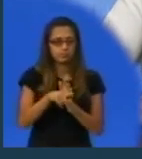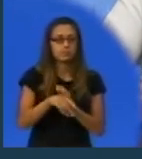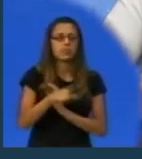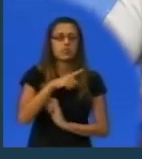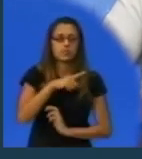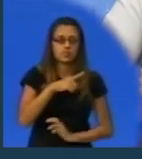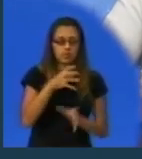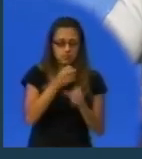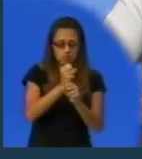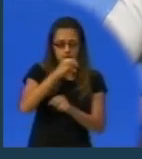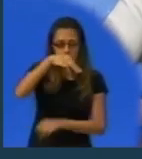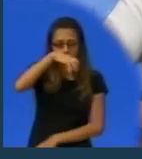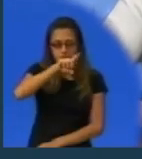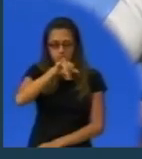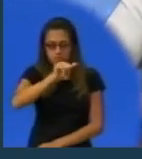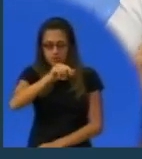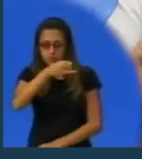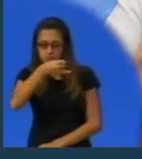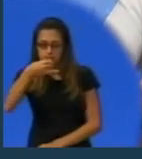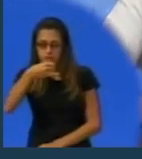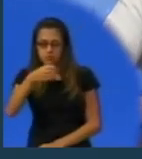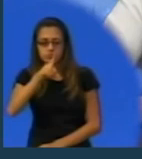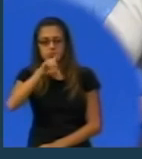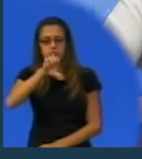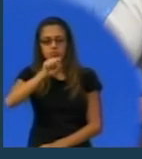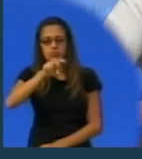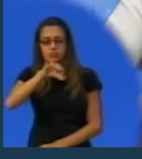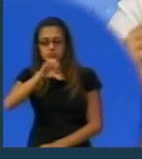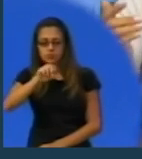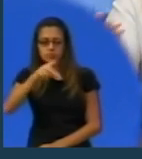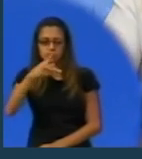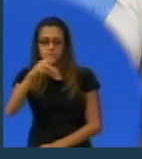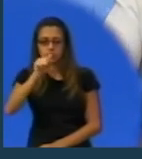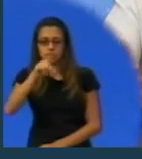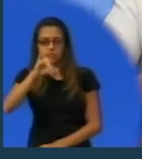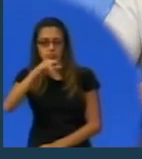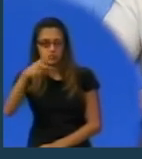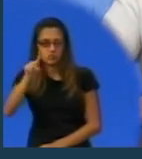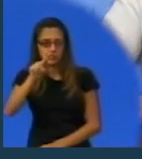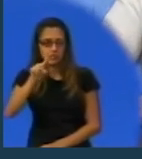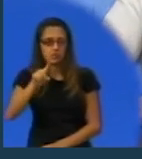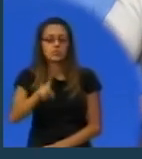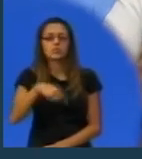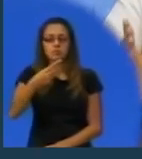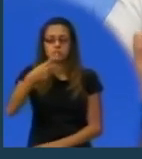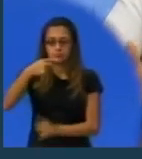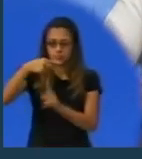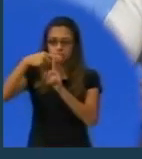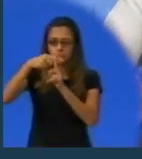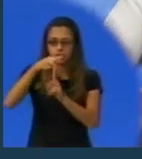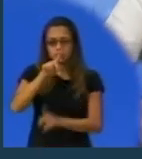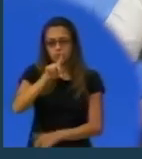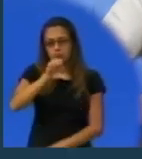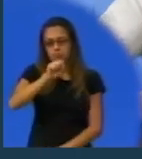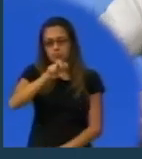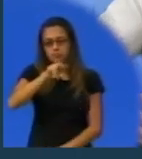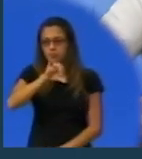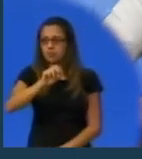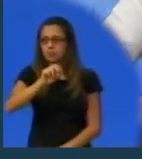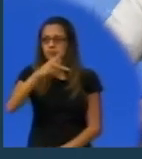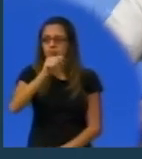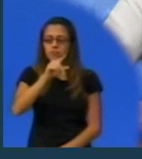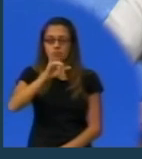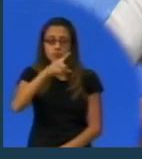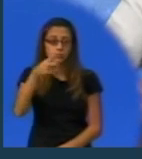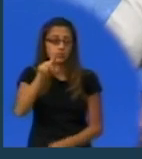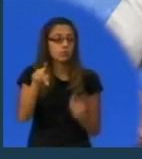da média central, menos o desvio padrão, o valor da média central, mais o desvio padrão. E esse ponto, essa região que está